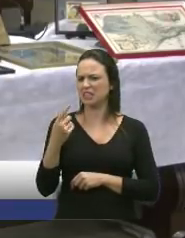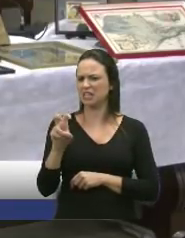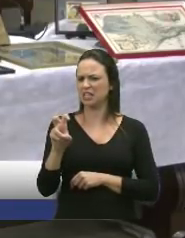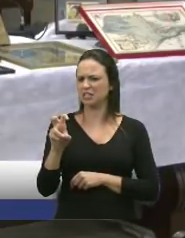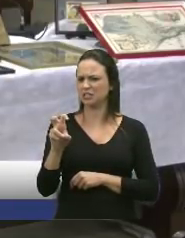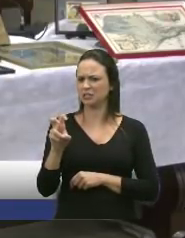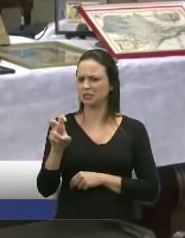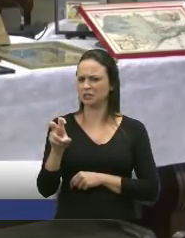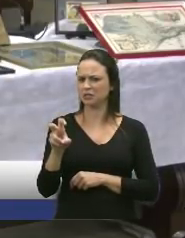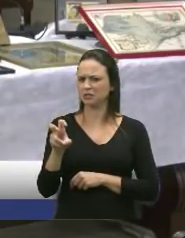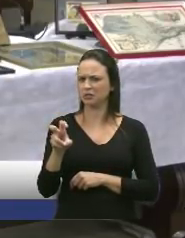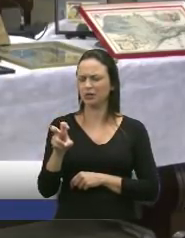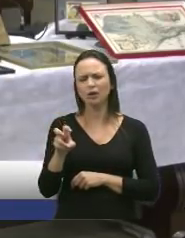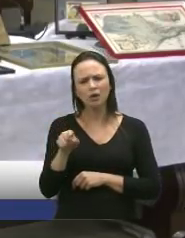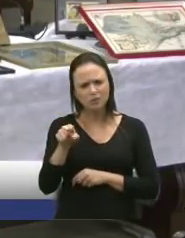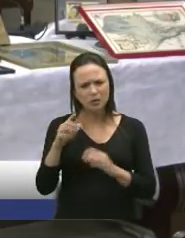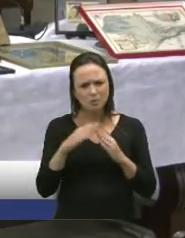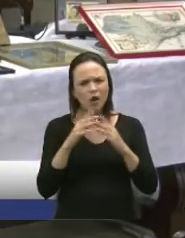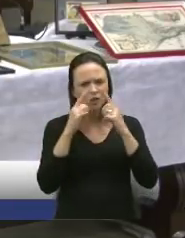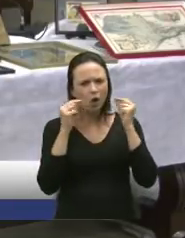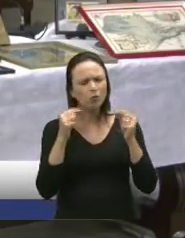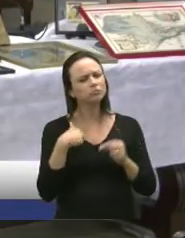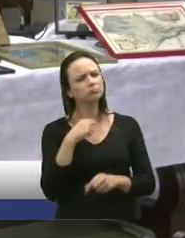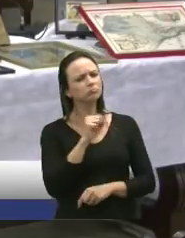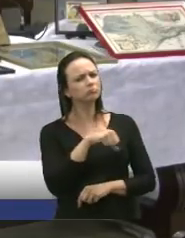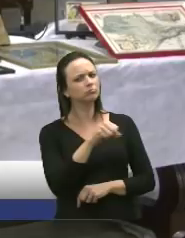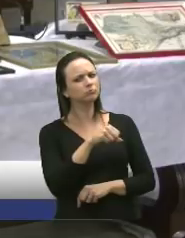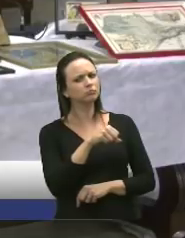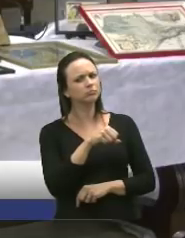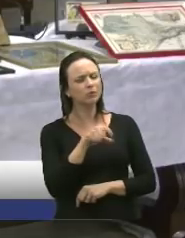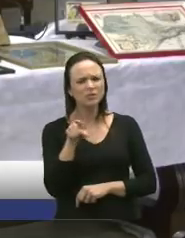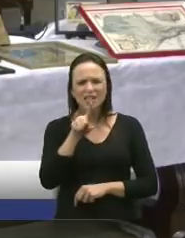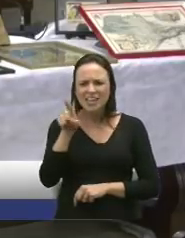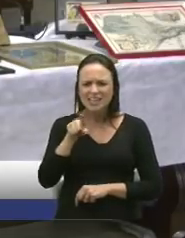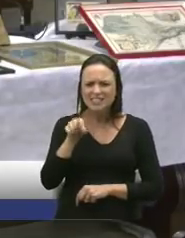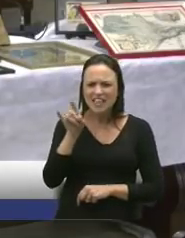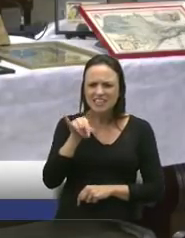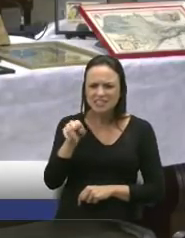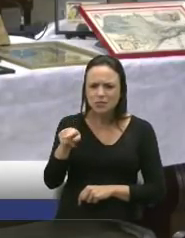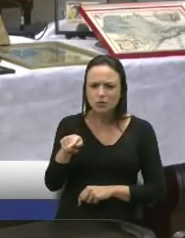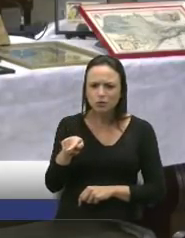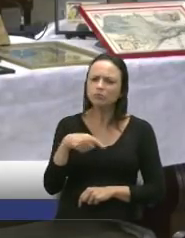te conheço. Você não é jauense? Eu sou. Você não é o Zezinho? Eu sou.